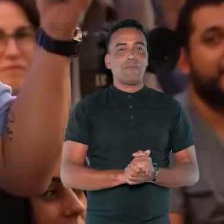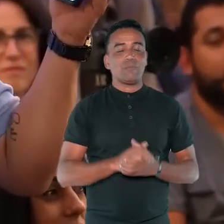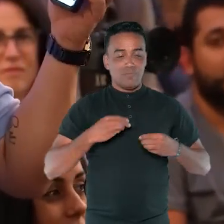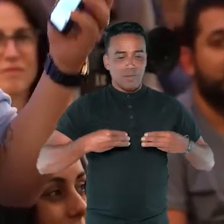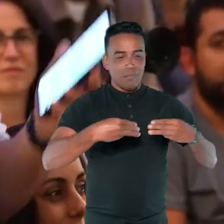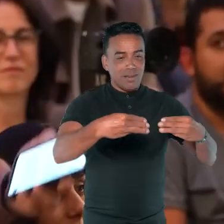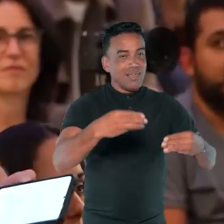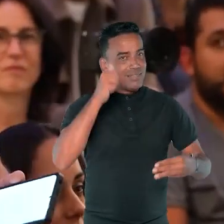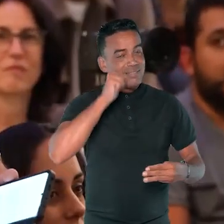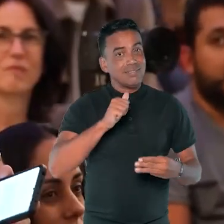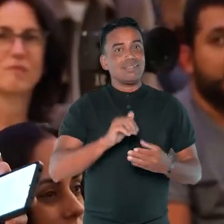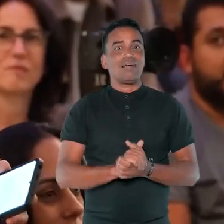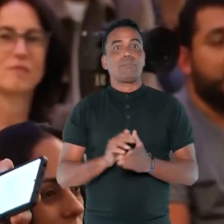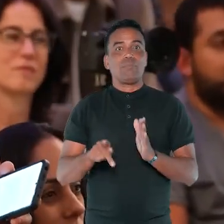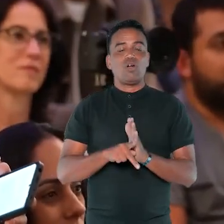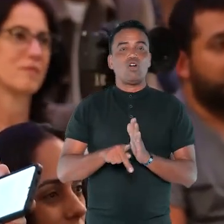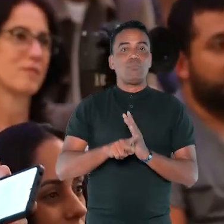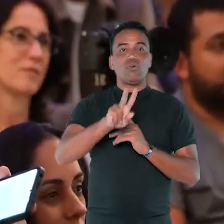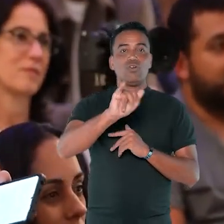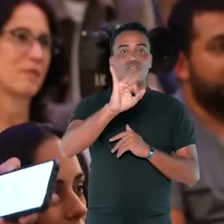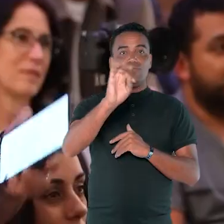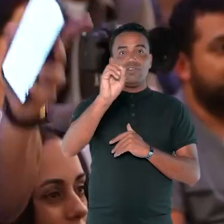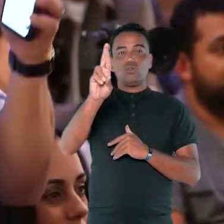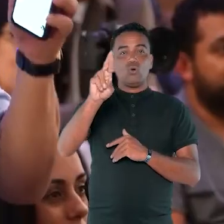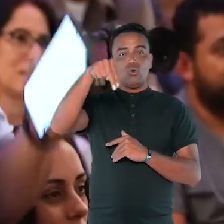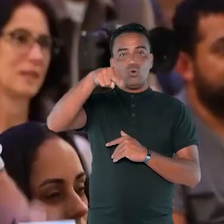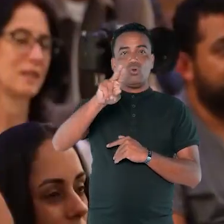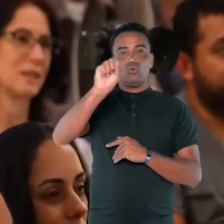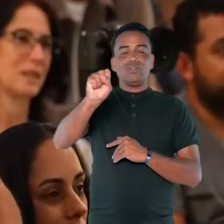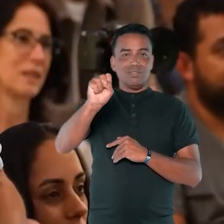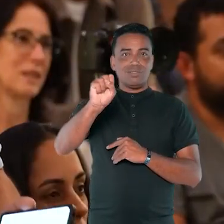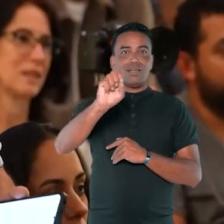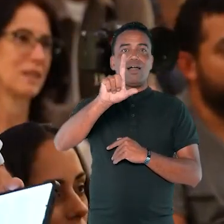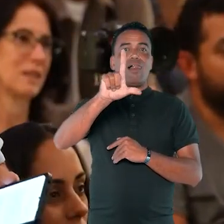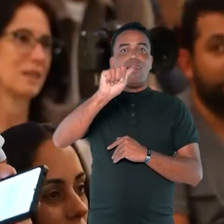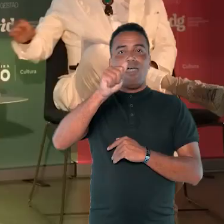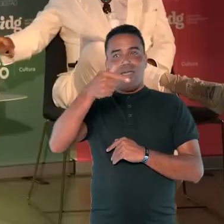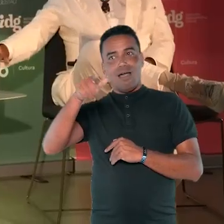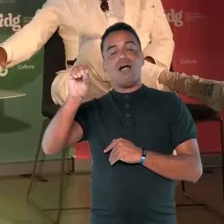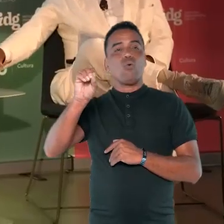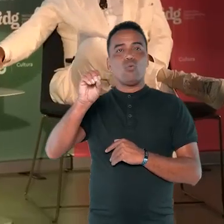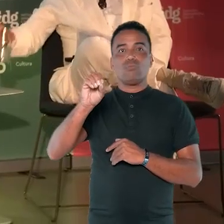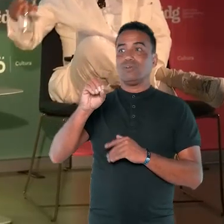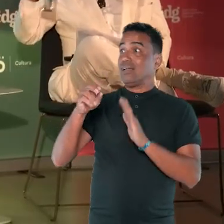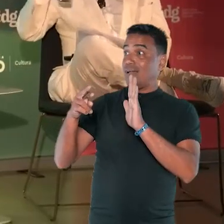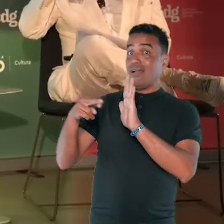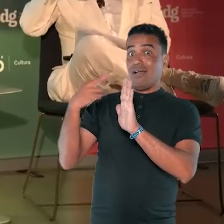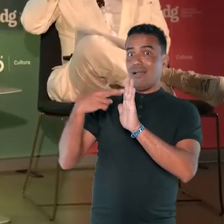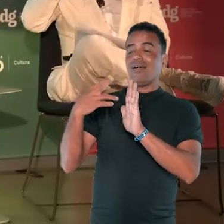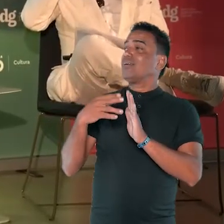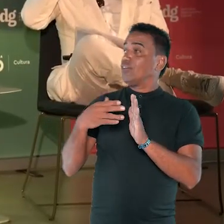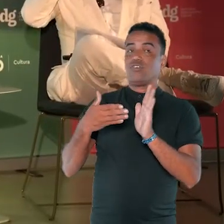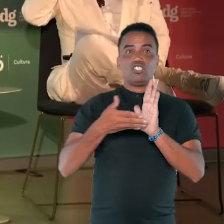Ministra, terra do ministro Vitor Nunes Leal, autor da súmula vinculada. E que foi